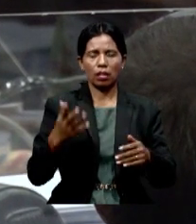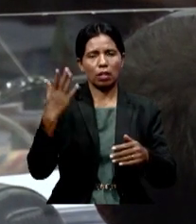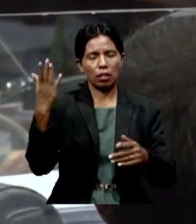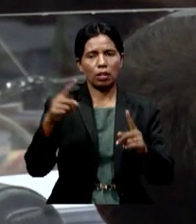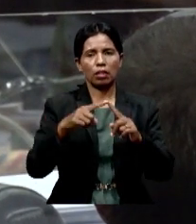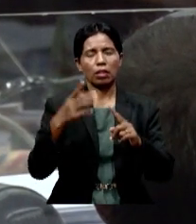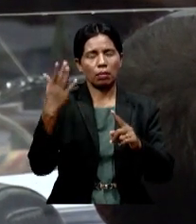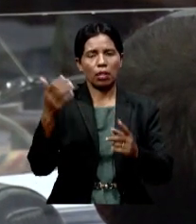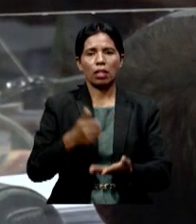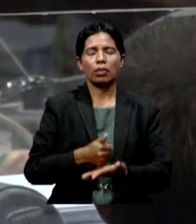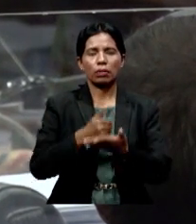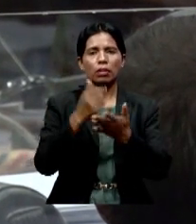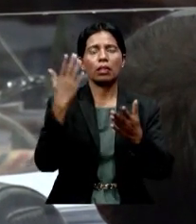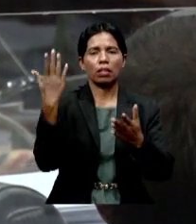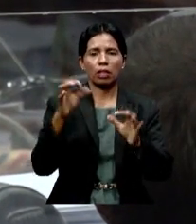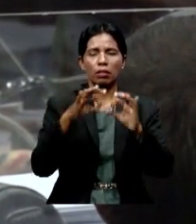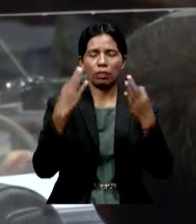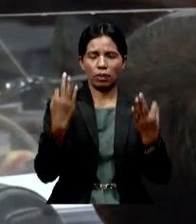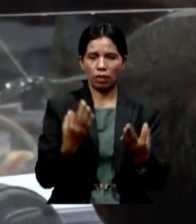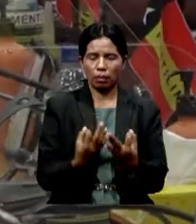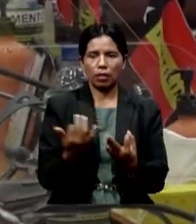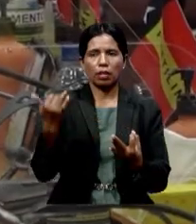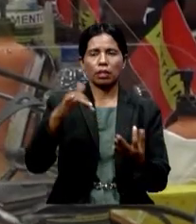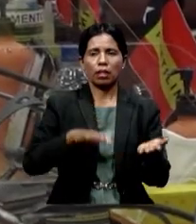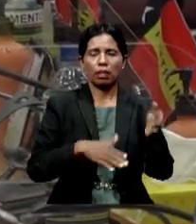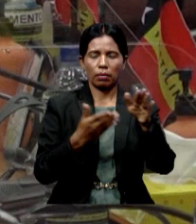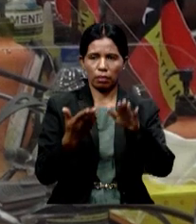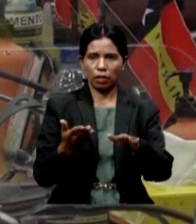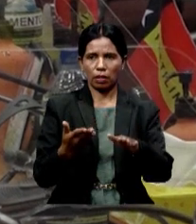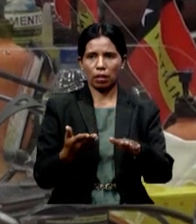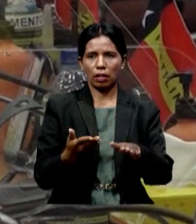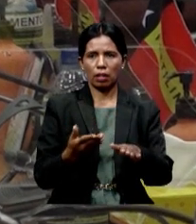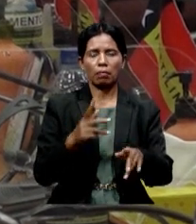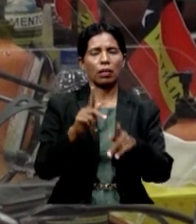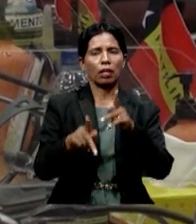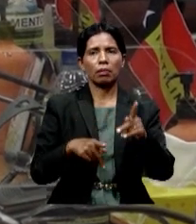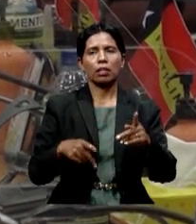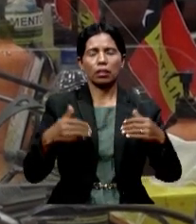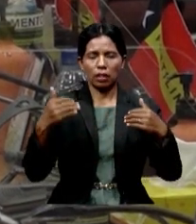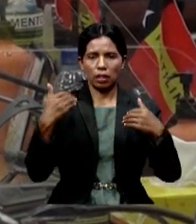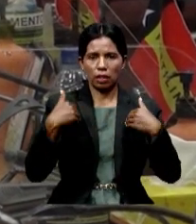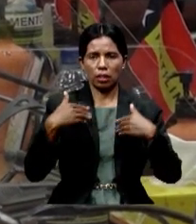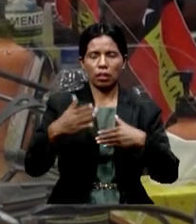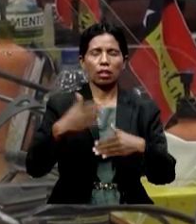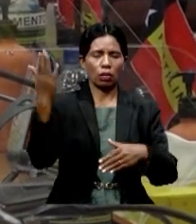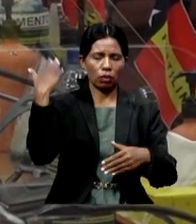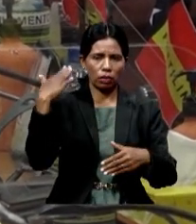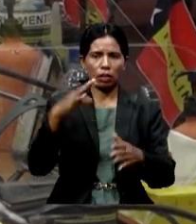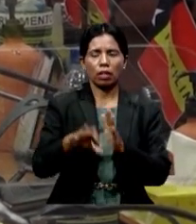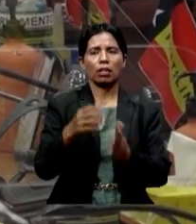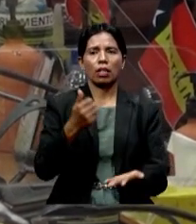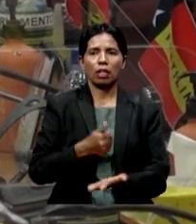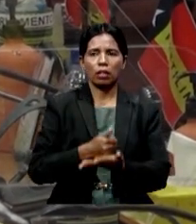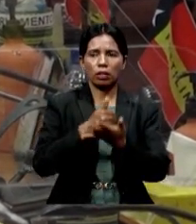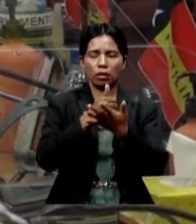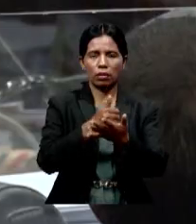ia atendimento ida ba familia Sirá nebe mate. Mas durante ne ba emasir nebe eliu kotuk liu ba hetan te atendimento